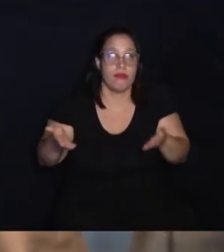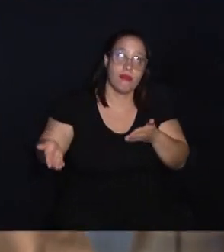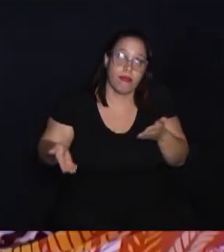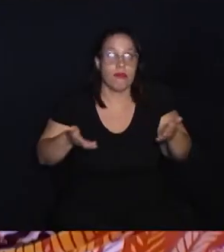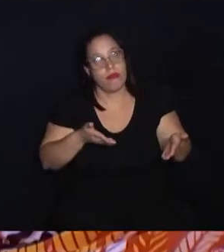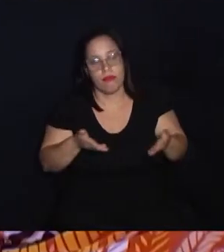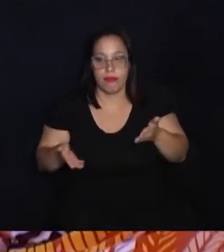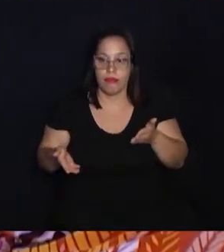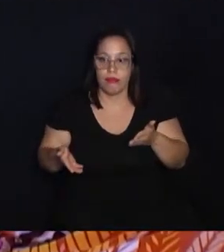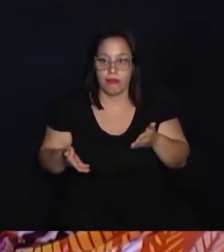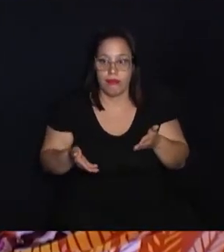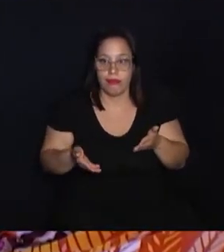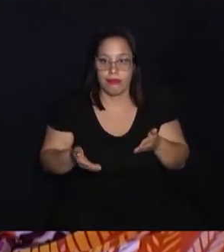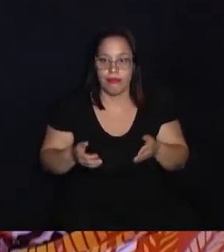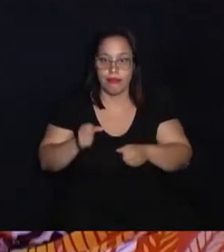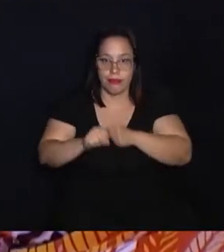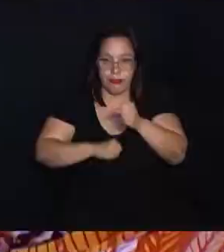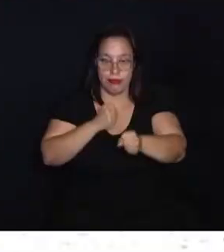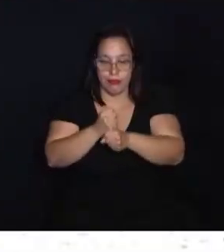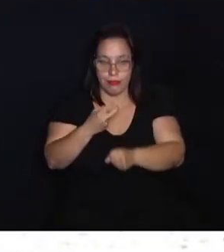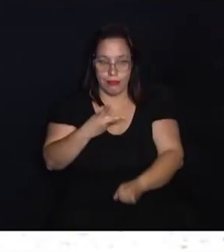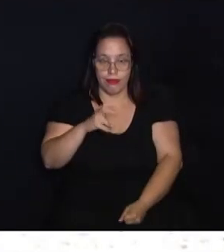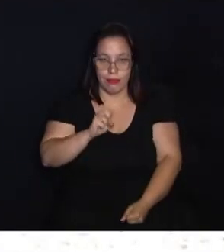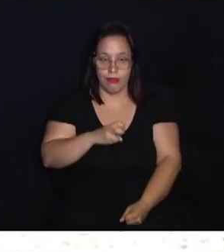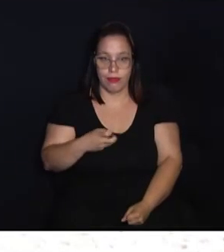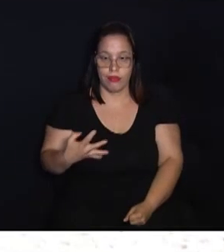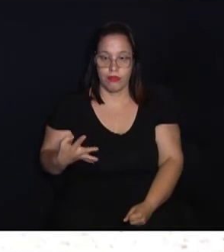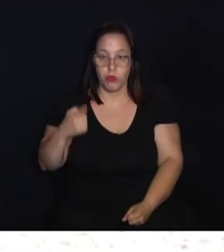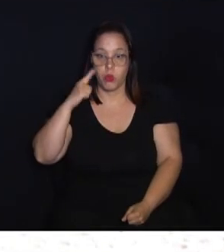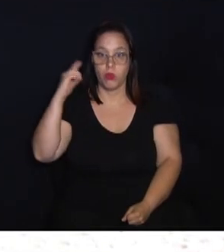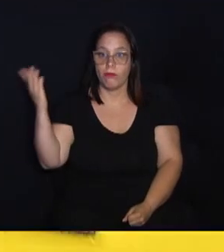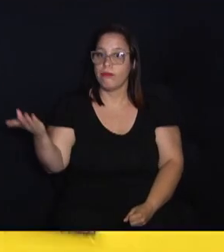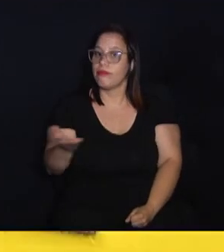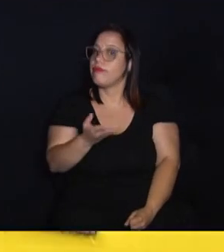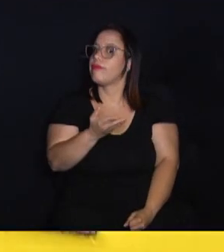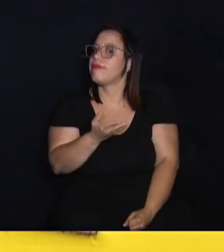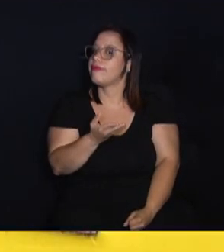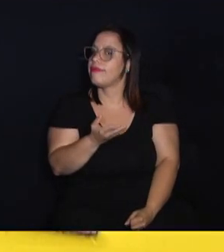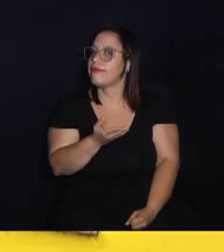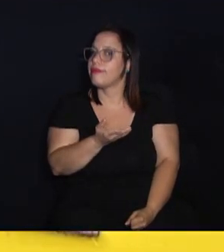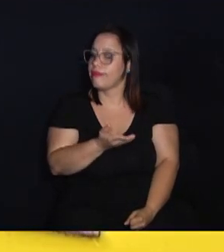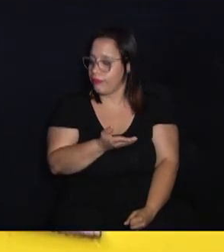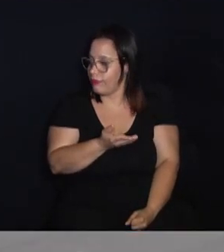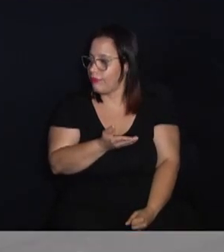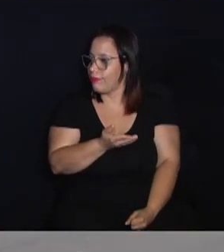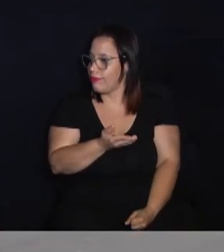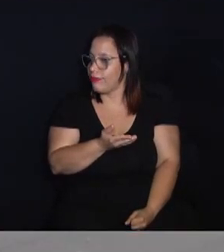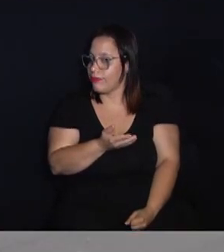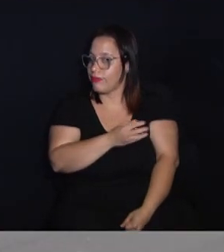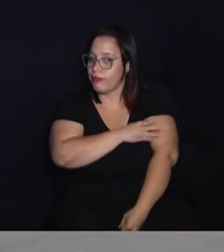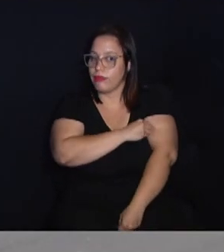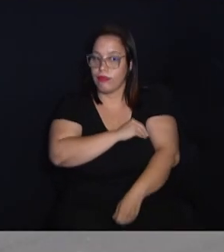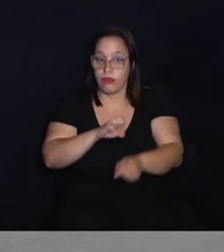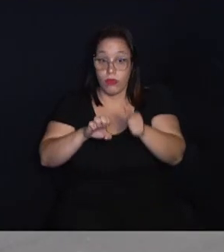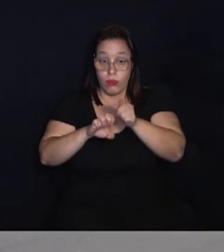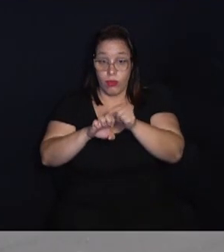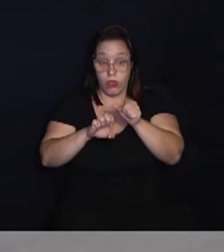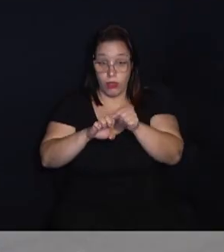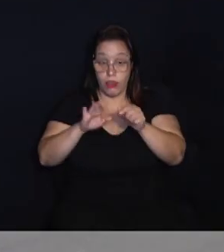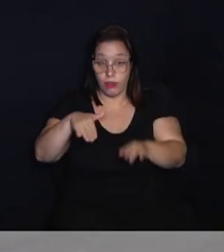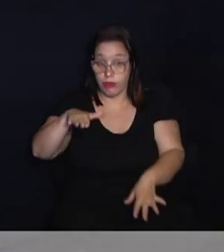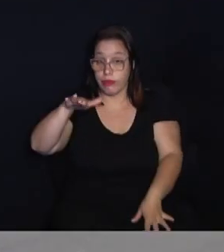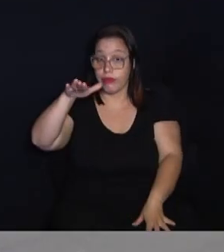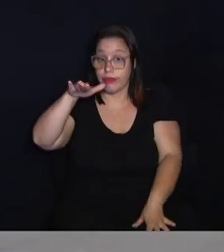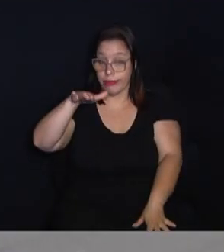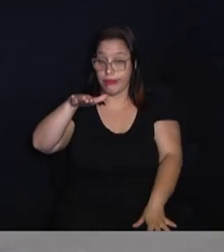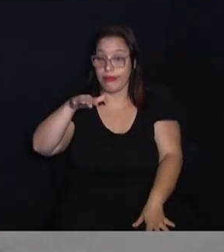últimos anos. No ano de 2024, houve um grande crescimento no empreendedorismo, com mais de 3 milhões de